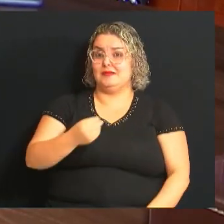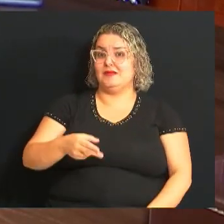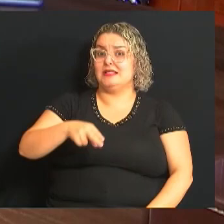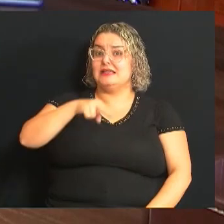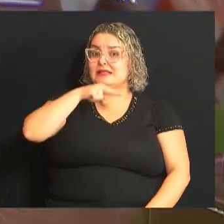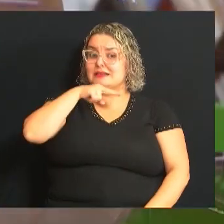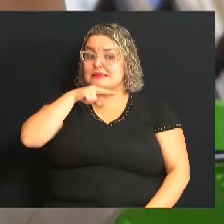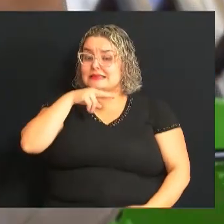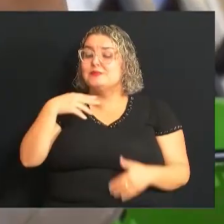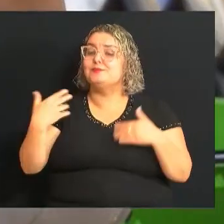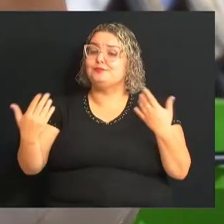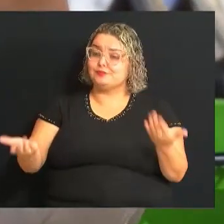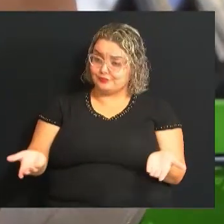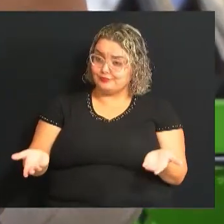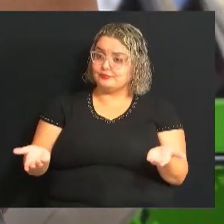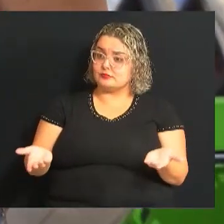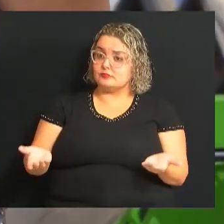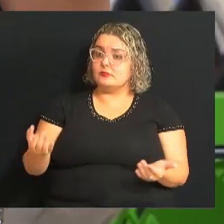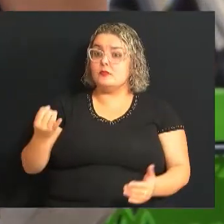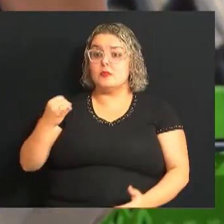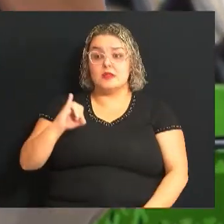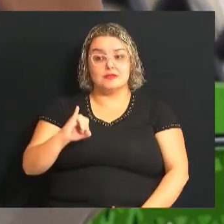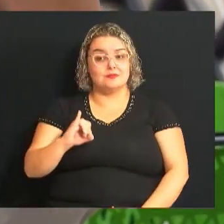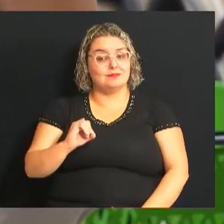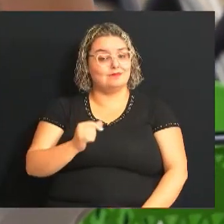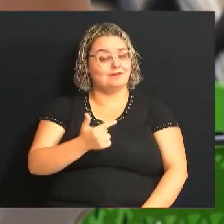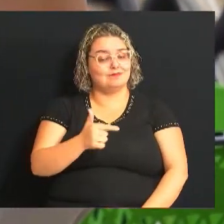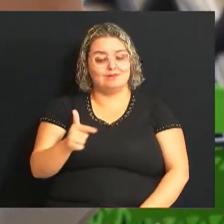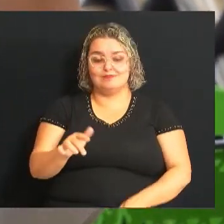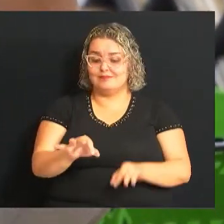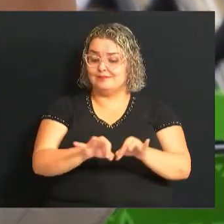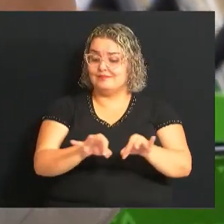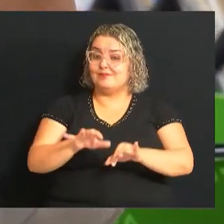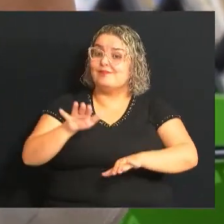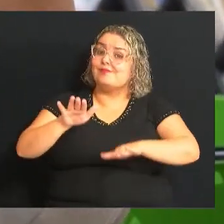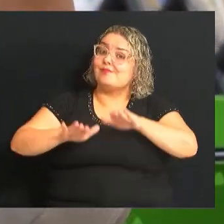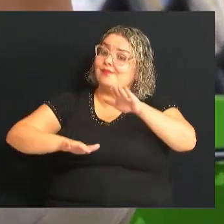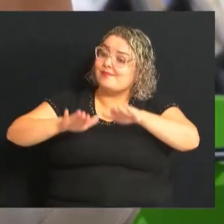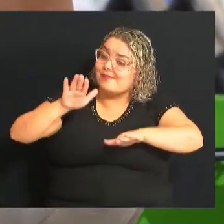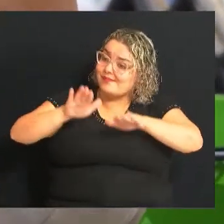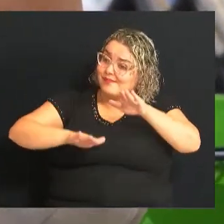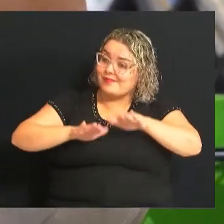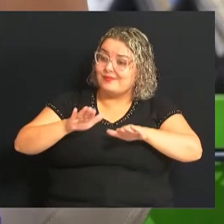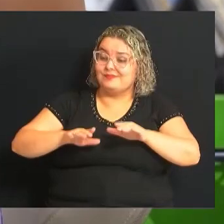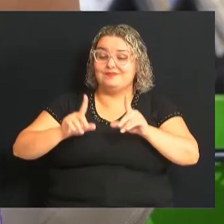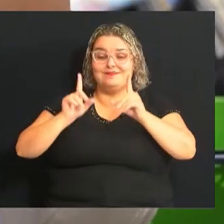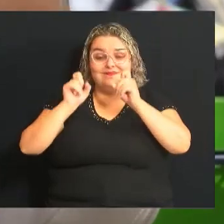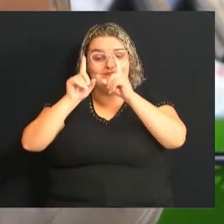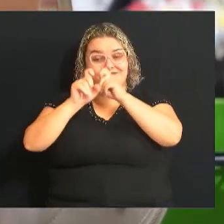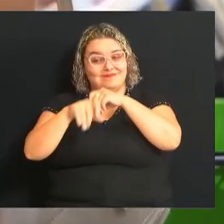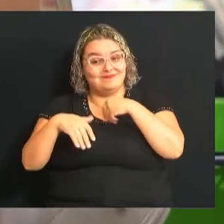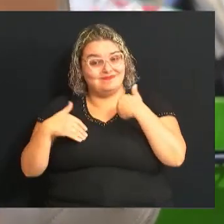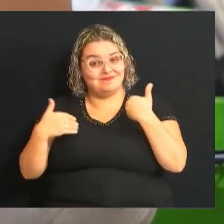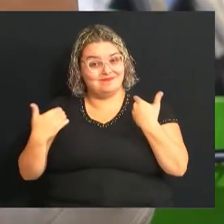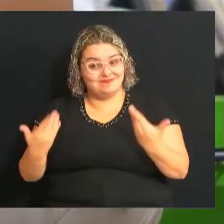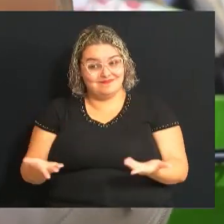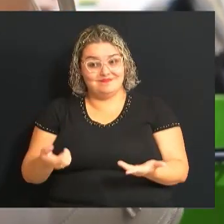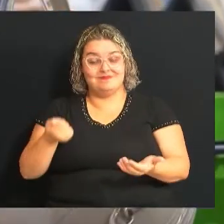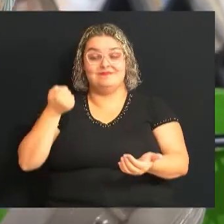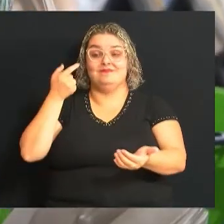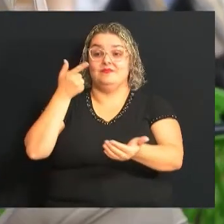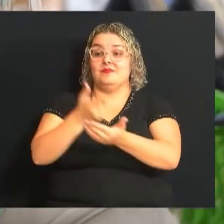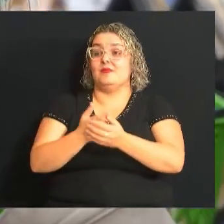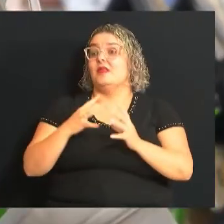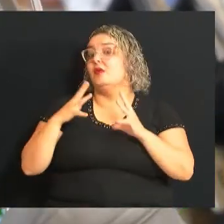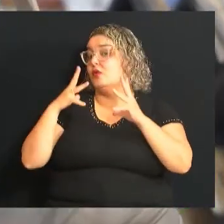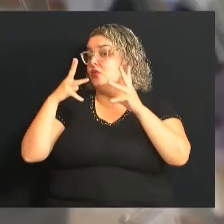nesse sentido. E se você não se organizar, às vezes pode ficar um pouco complicado de pagar tudo isso,